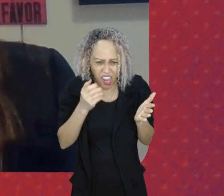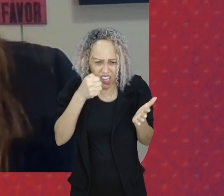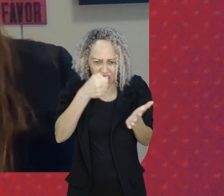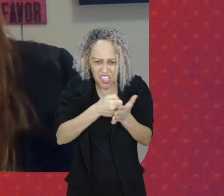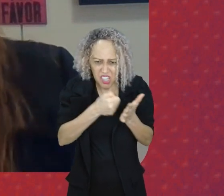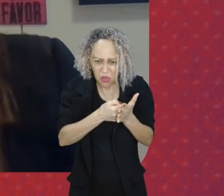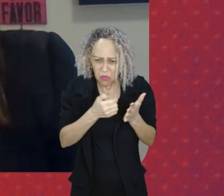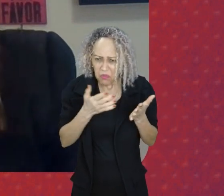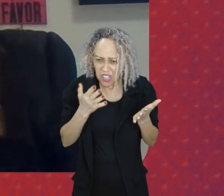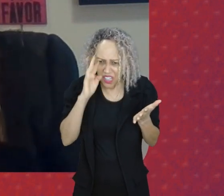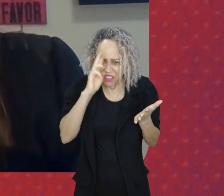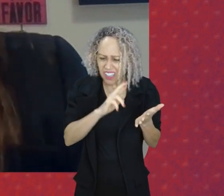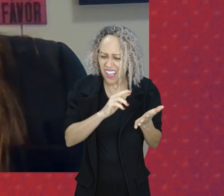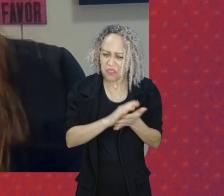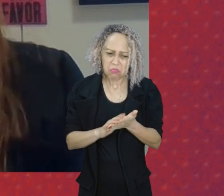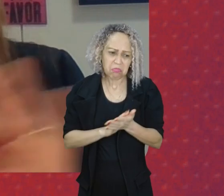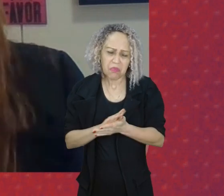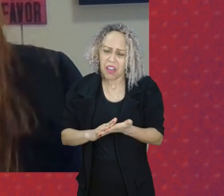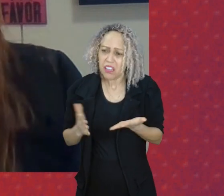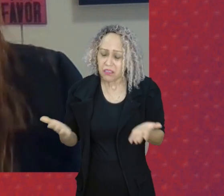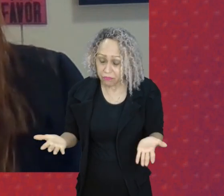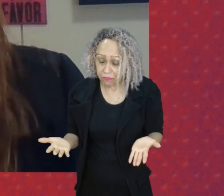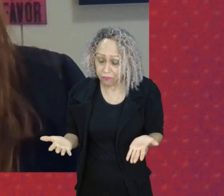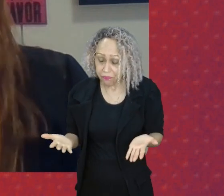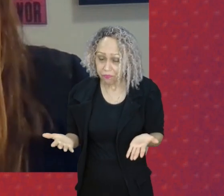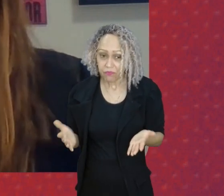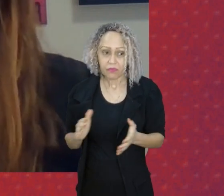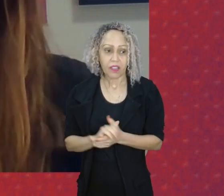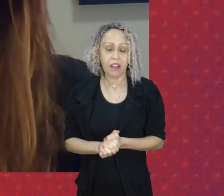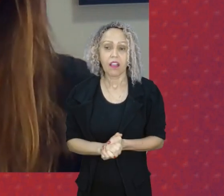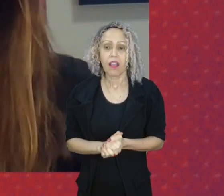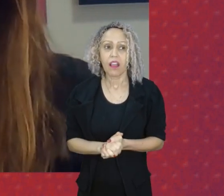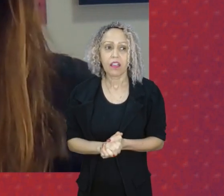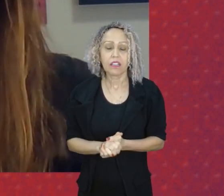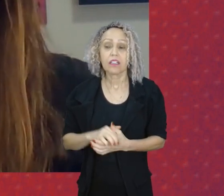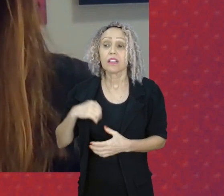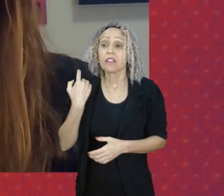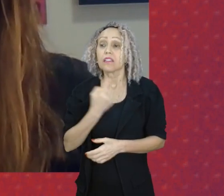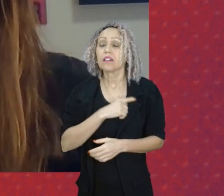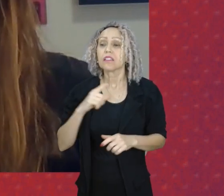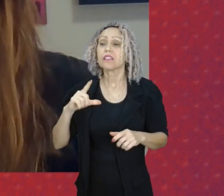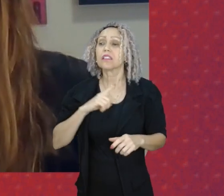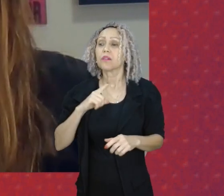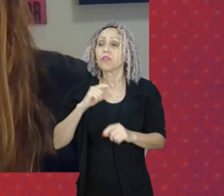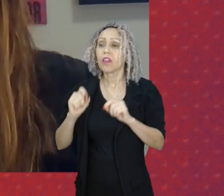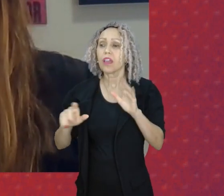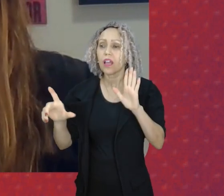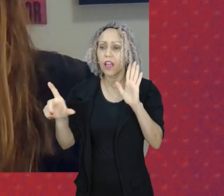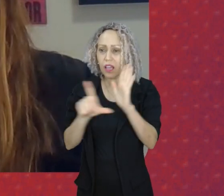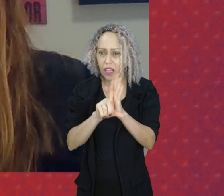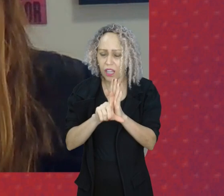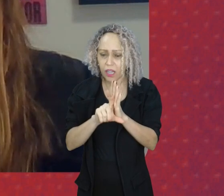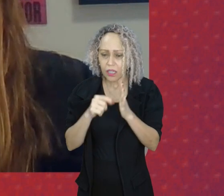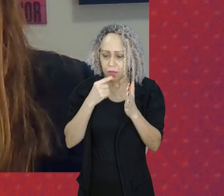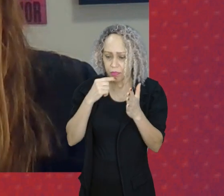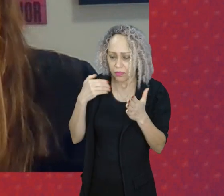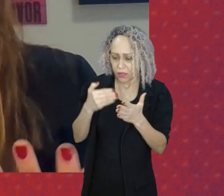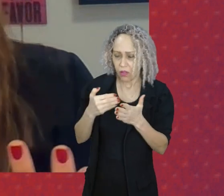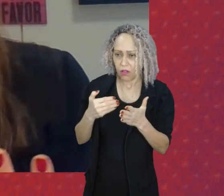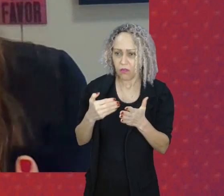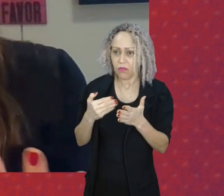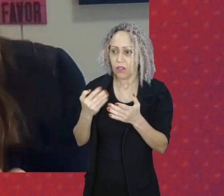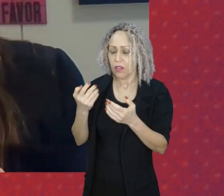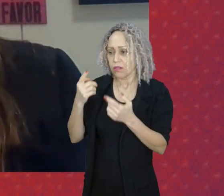prática é isso. E por fim, para terminar, para não estourar meu tempo, a gente tem a lei hoje, que é uma lei recente, contra a